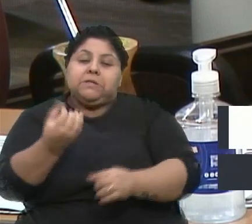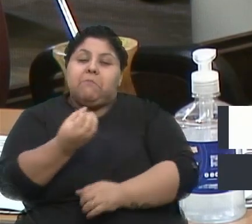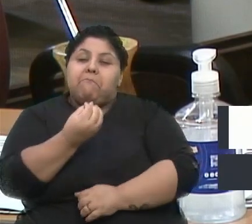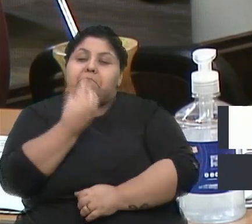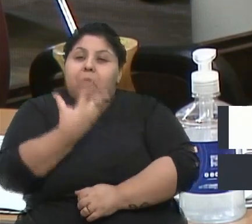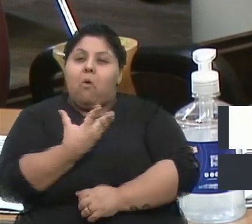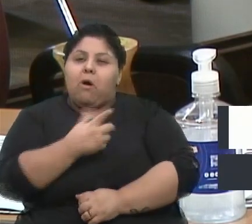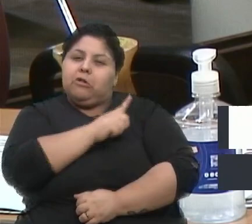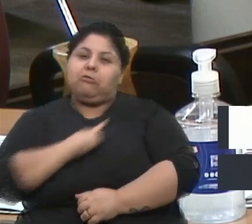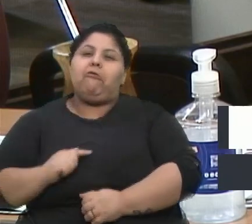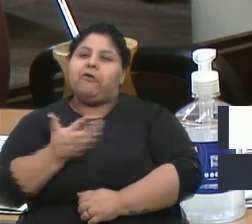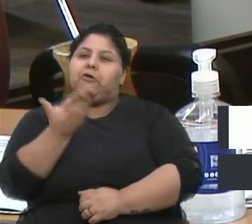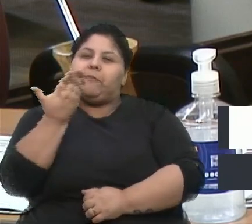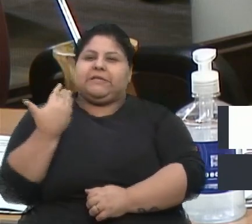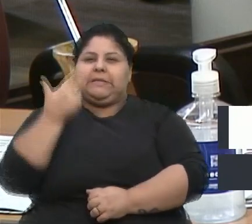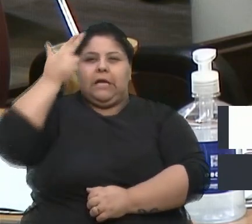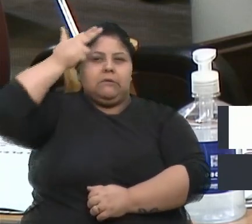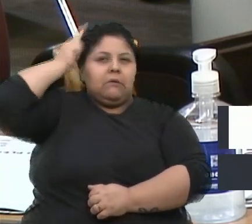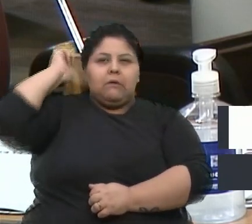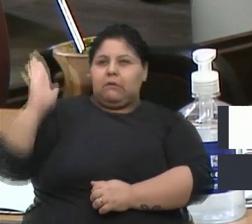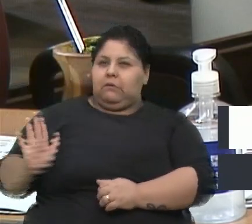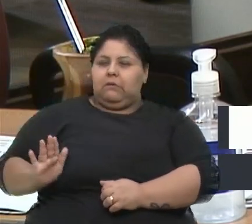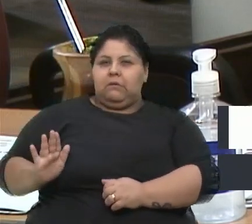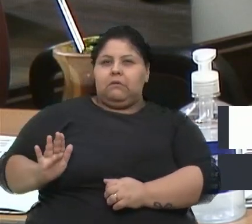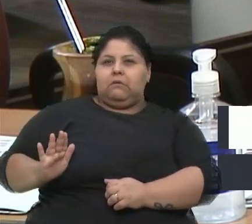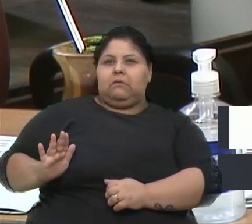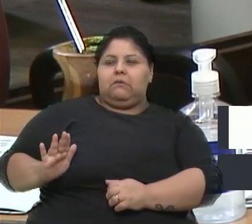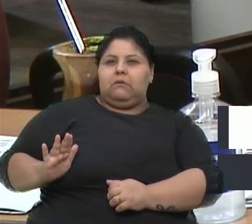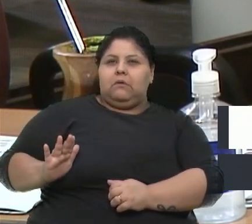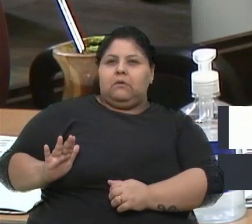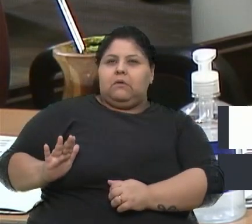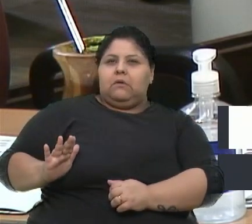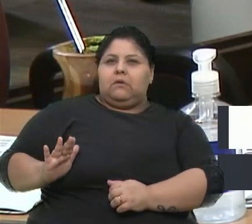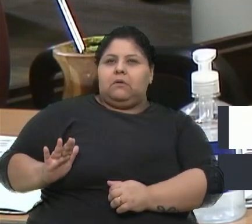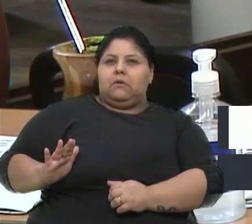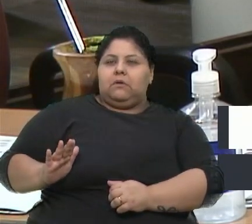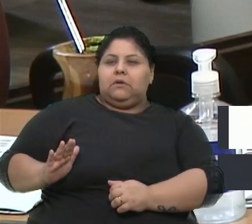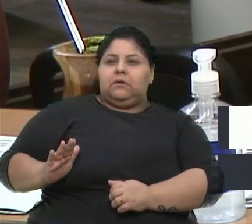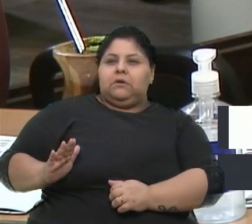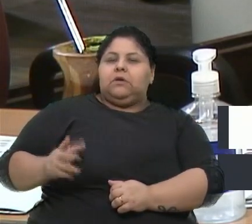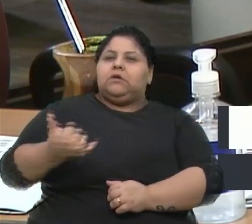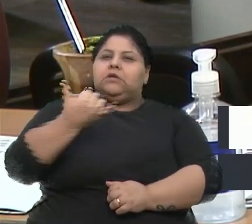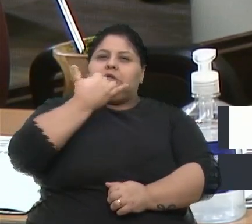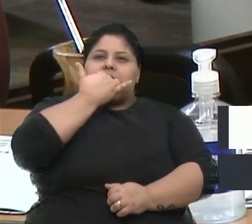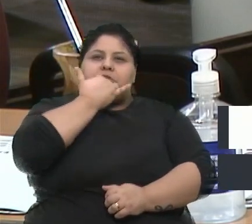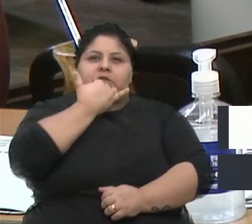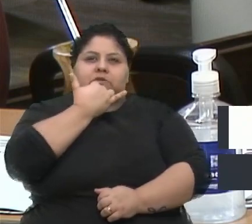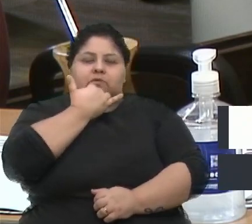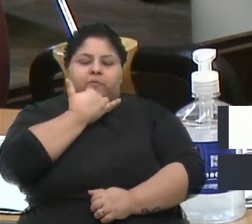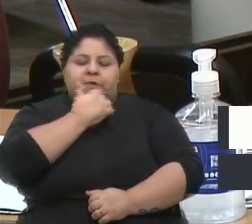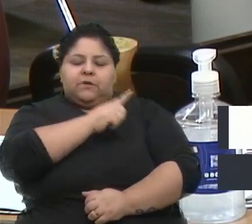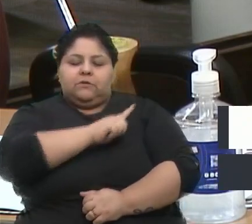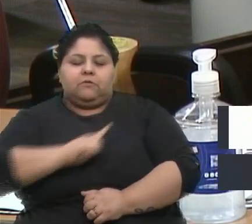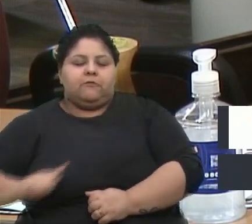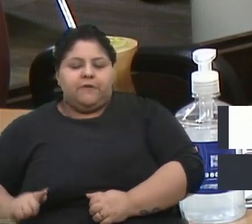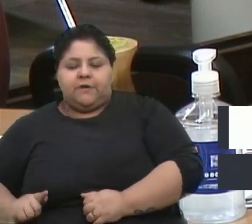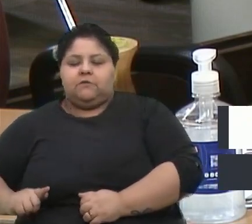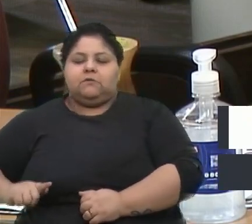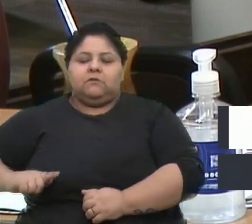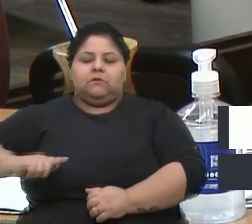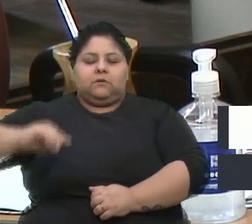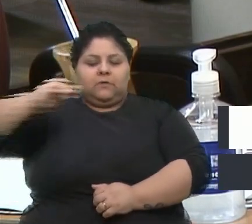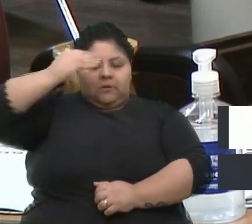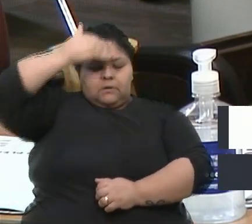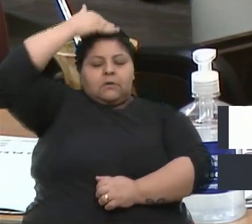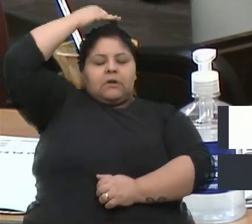prefeito da época, mas me parecia que era dono da cidade. Então, a importância dos representantes do comunitário, eu